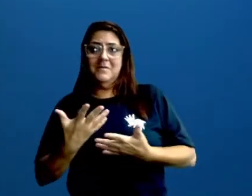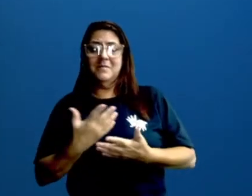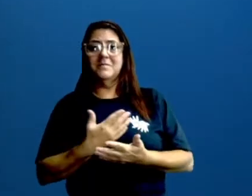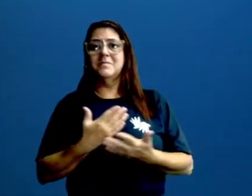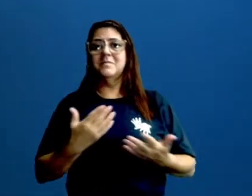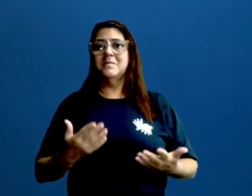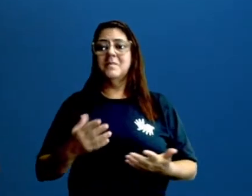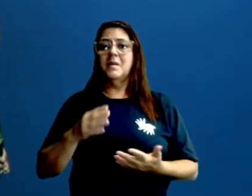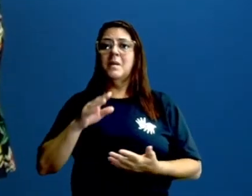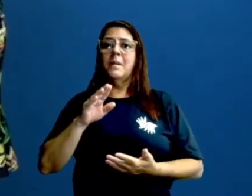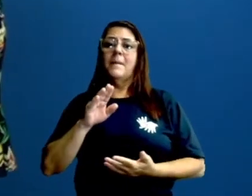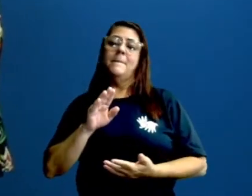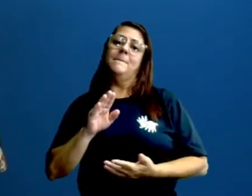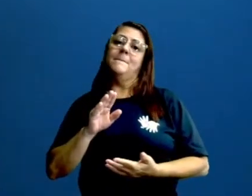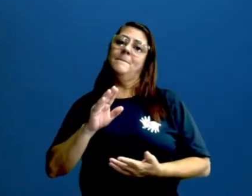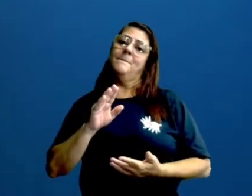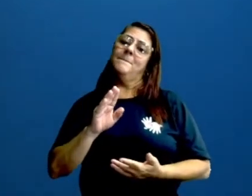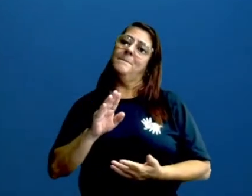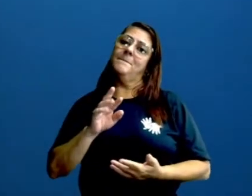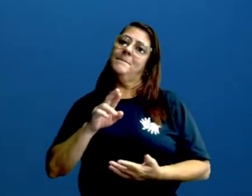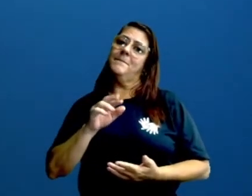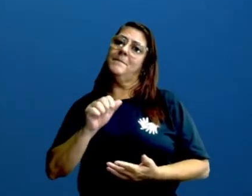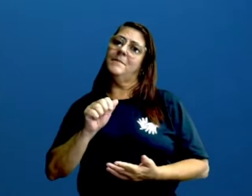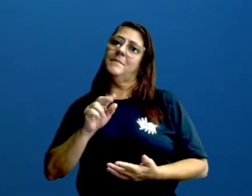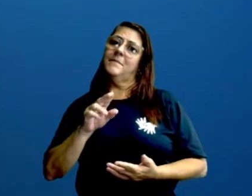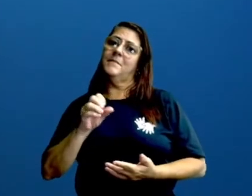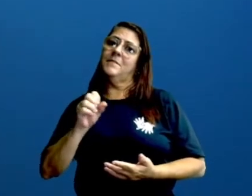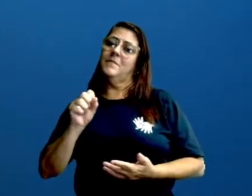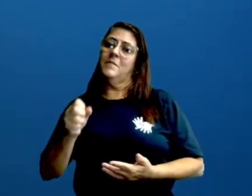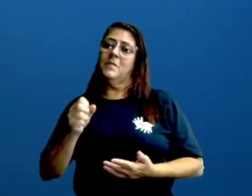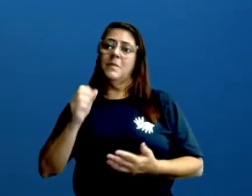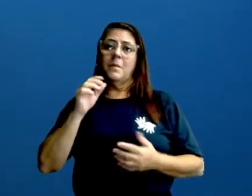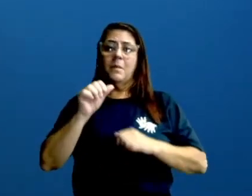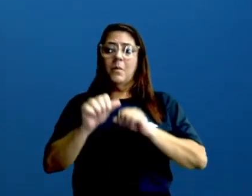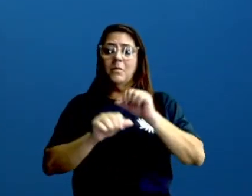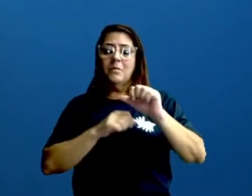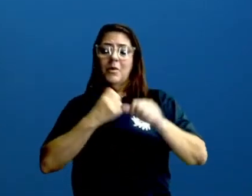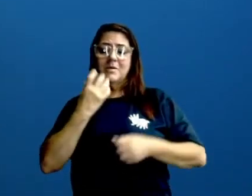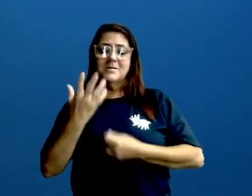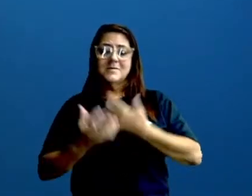livro de Braulio Bessa, Poesia que Transforma.